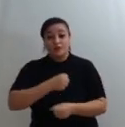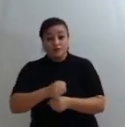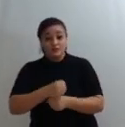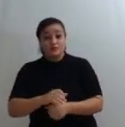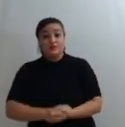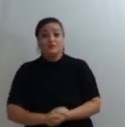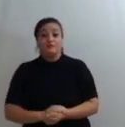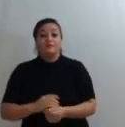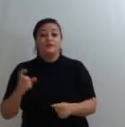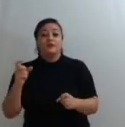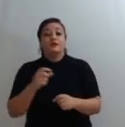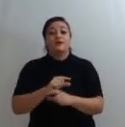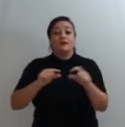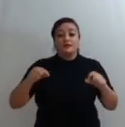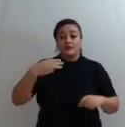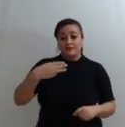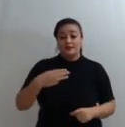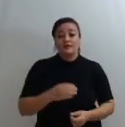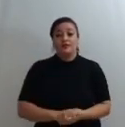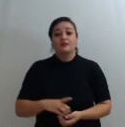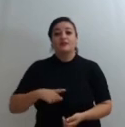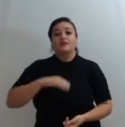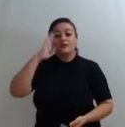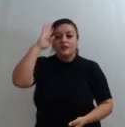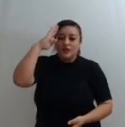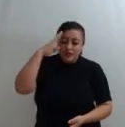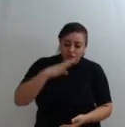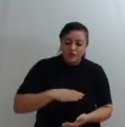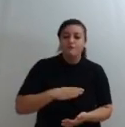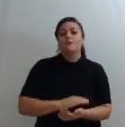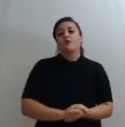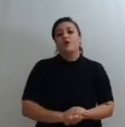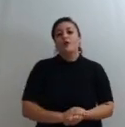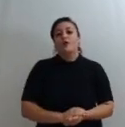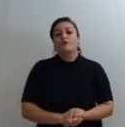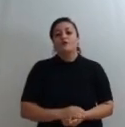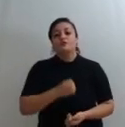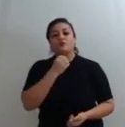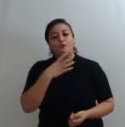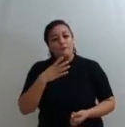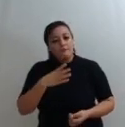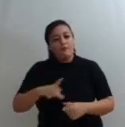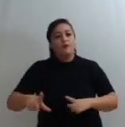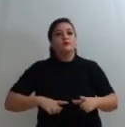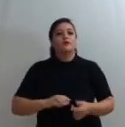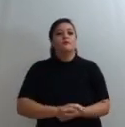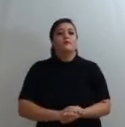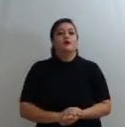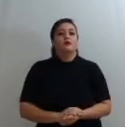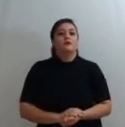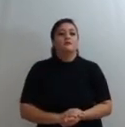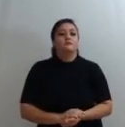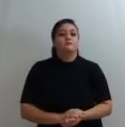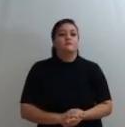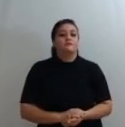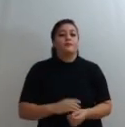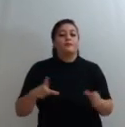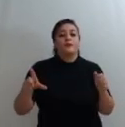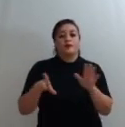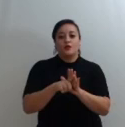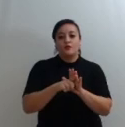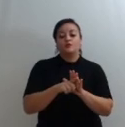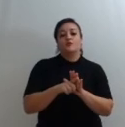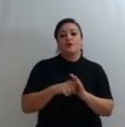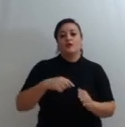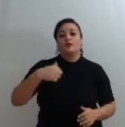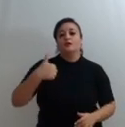3, comprovado a bom comportamento durante a execução da pena, dispositivo incluído pela lei 13.964,